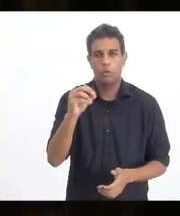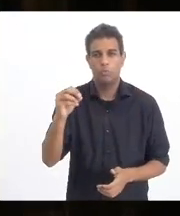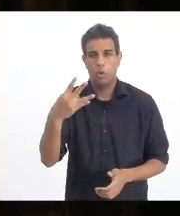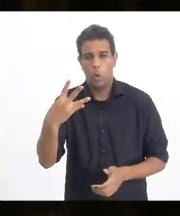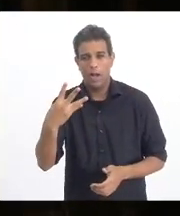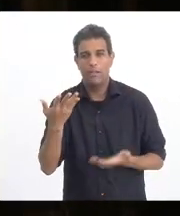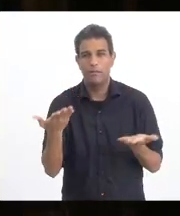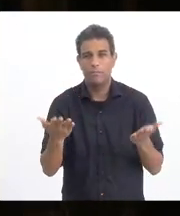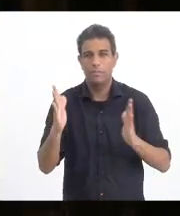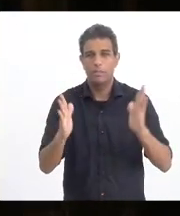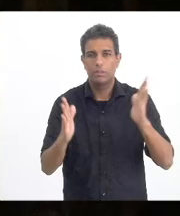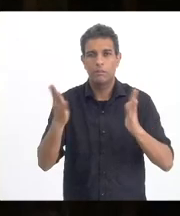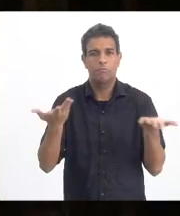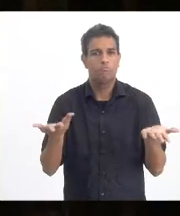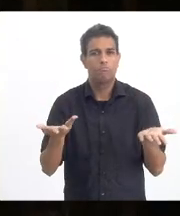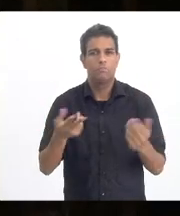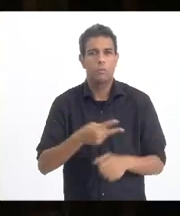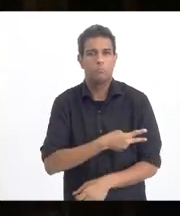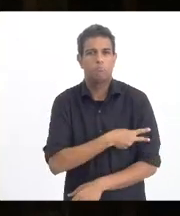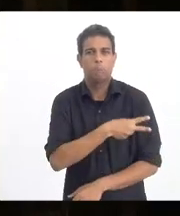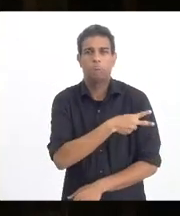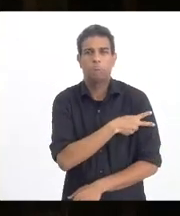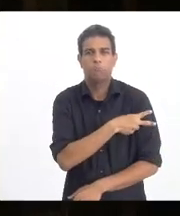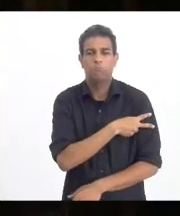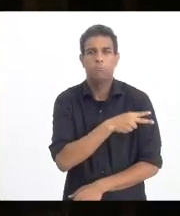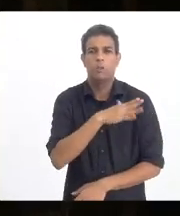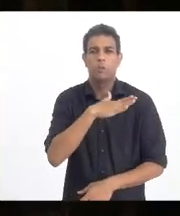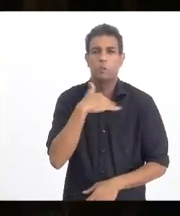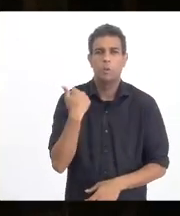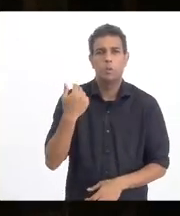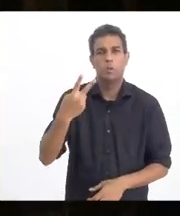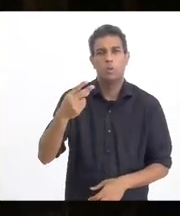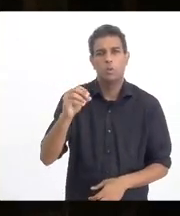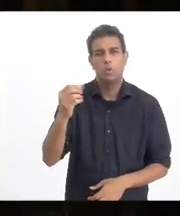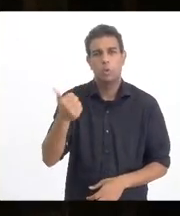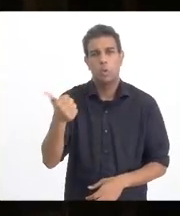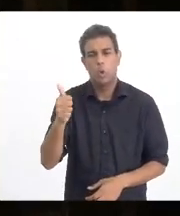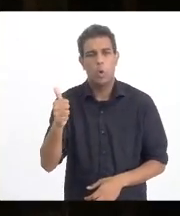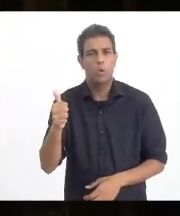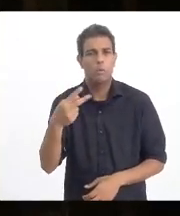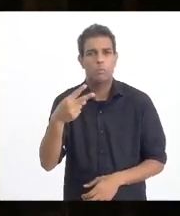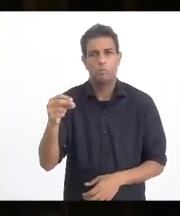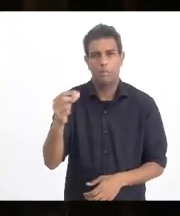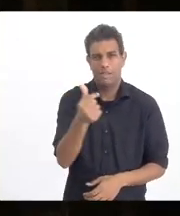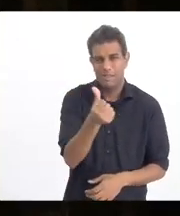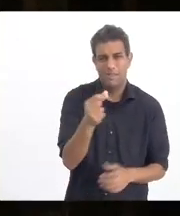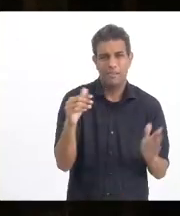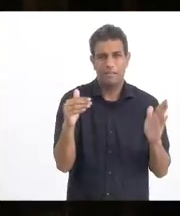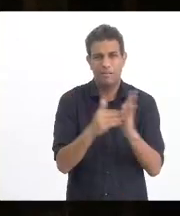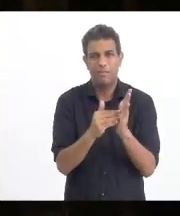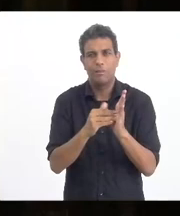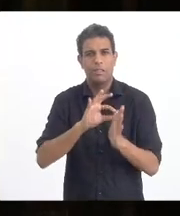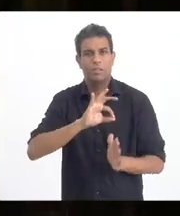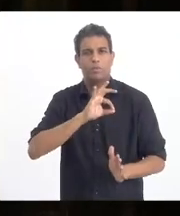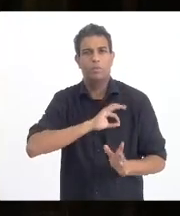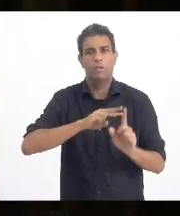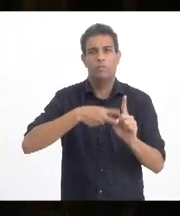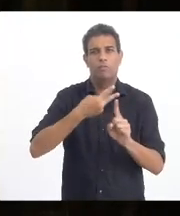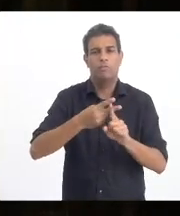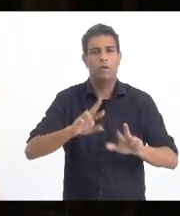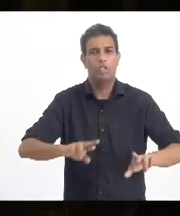2004, um soldado que faleceu em 2004, 2011, 2016, tem remunerações